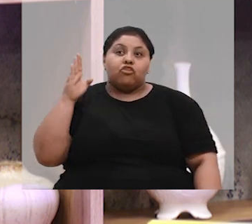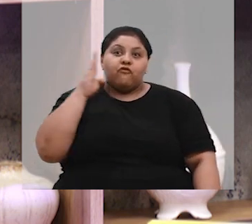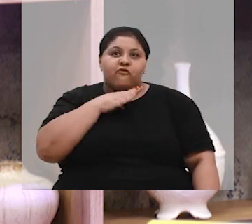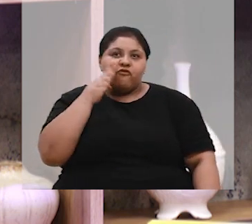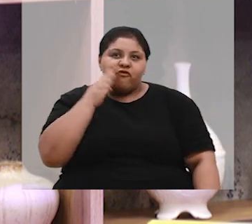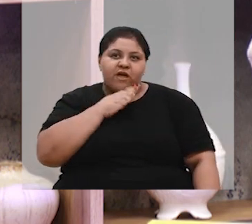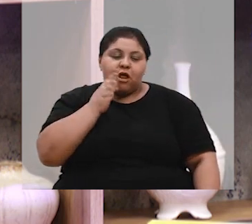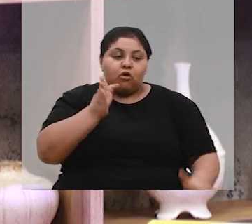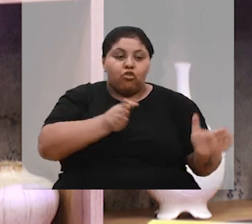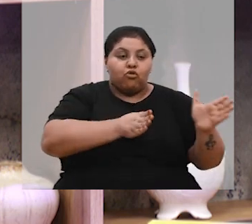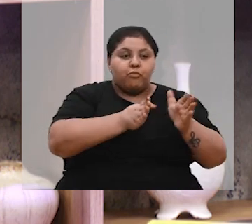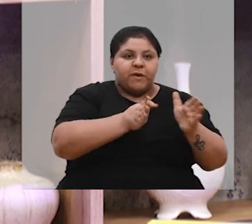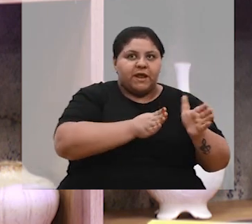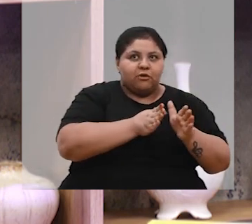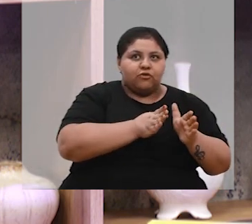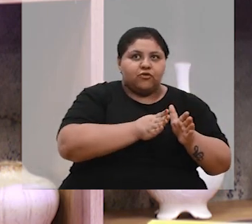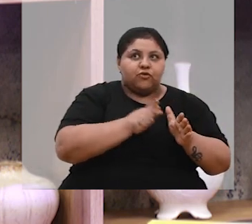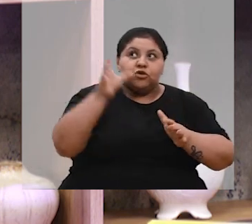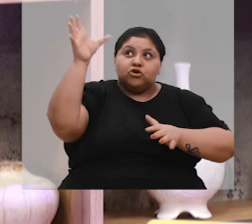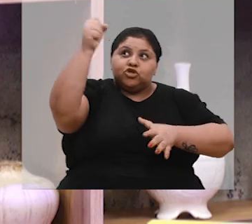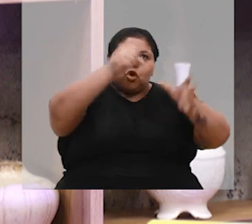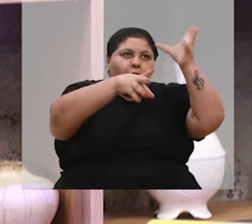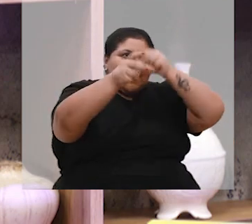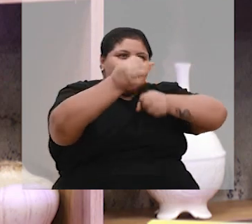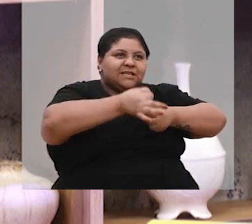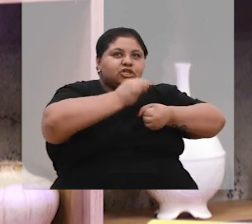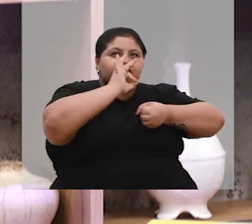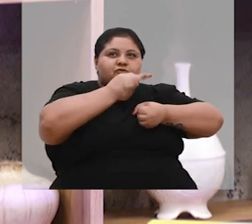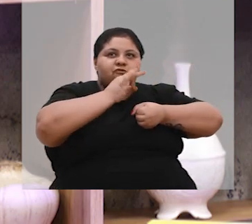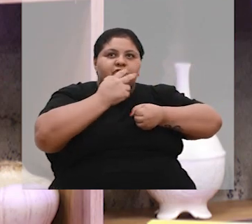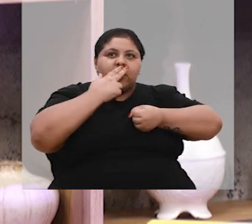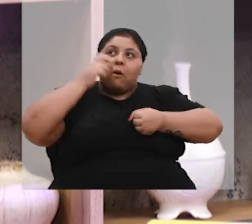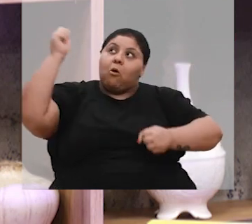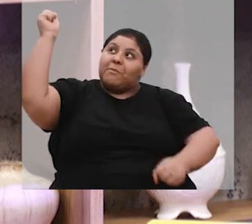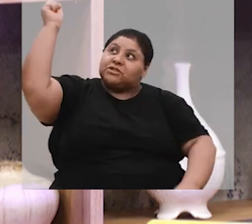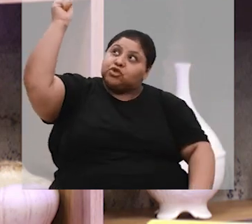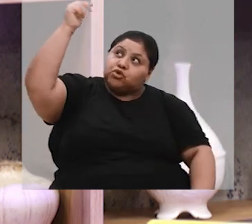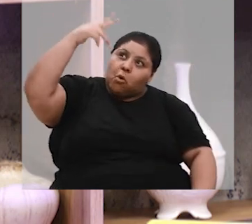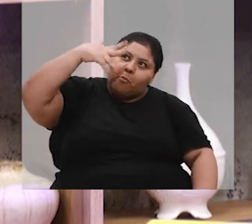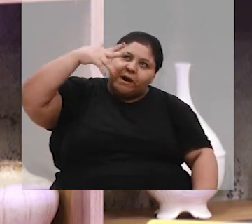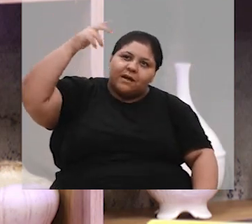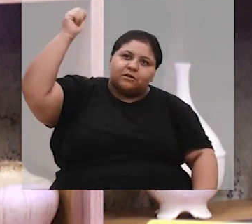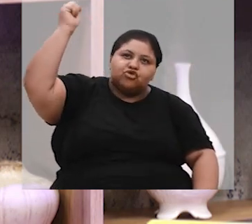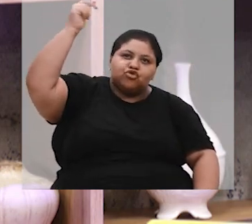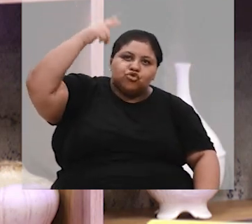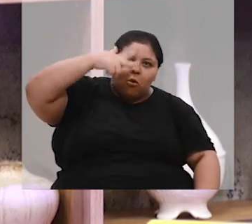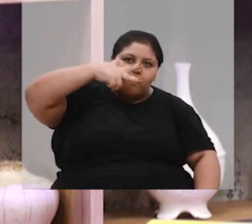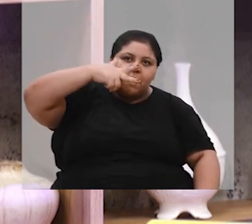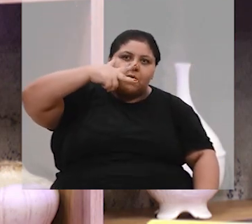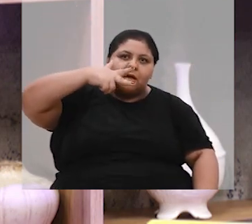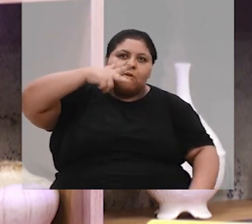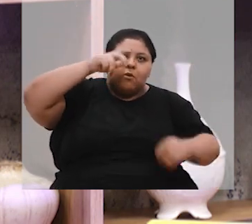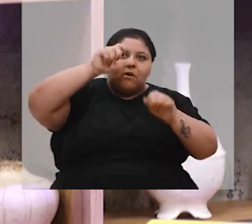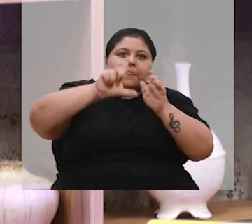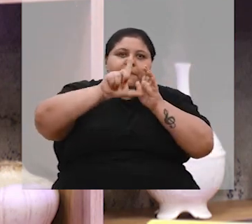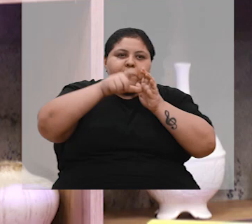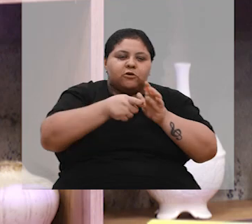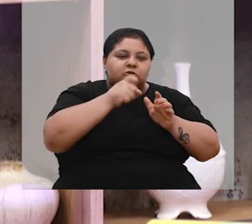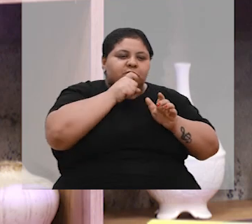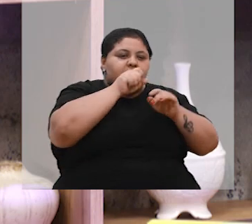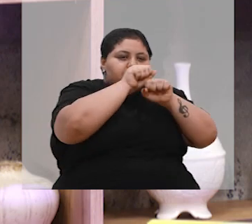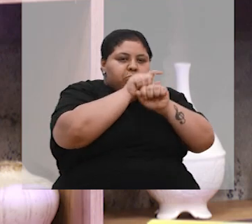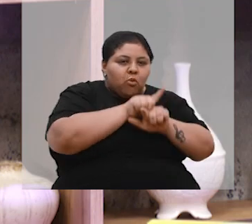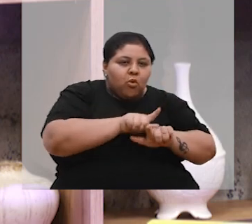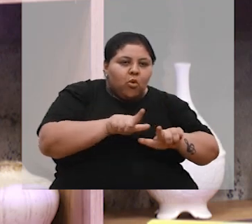época da vindima, essas folhas acabam fazendo um quebra-sol ali, amenizando a temperatura interna, e no inverno, com as videiras secas,